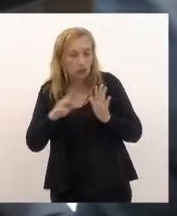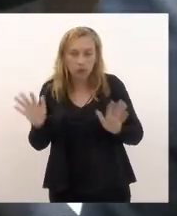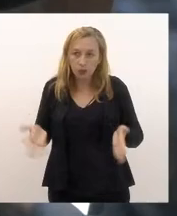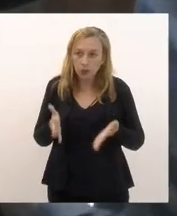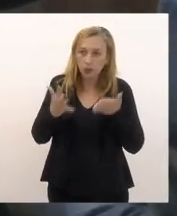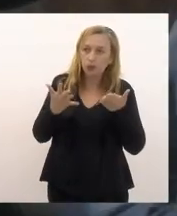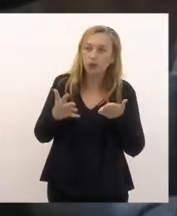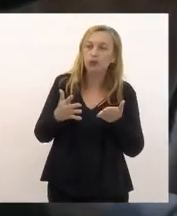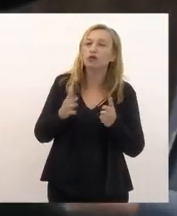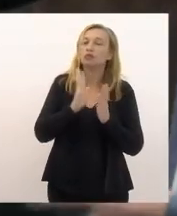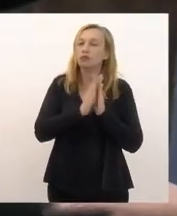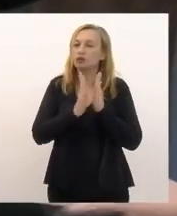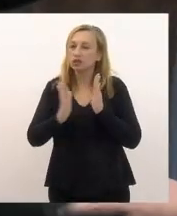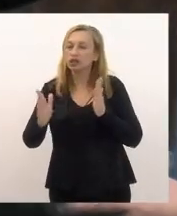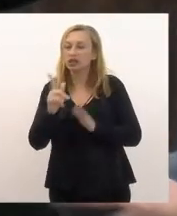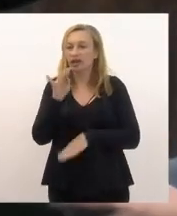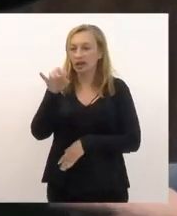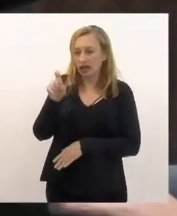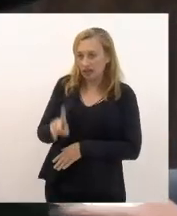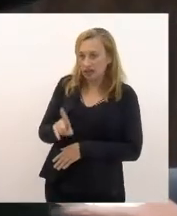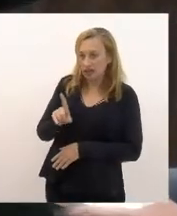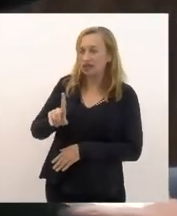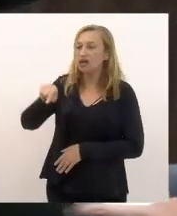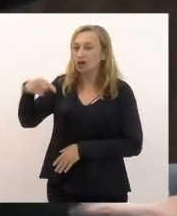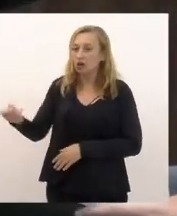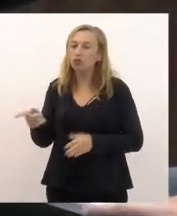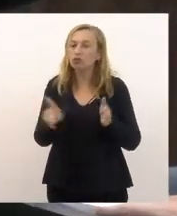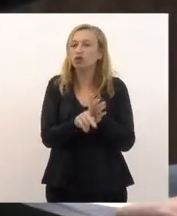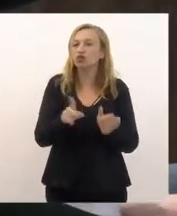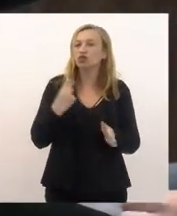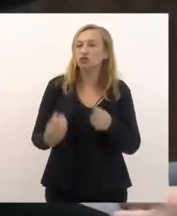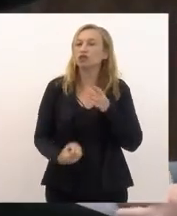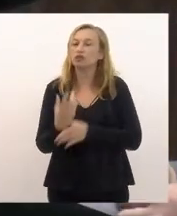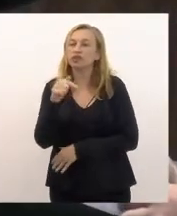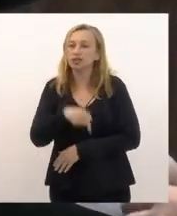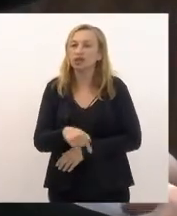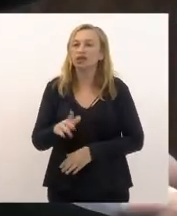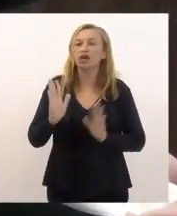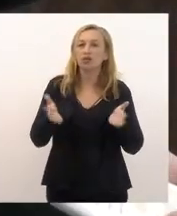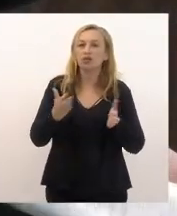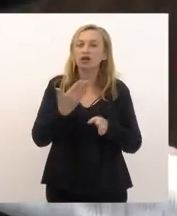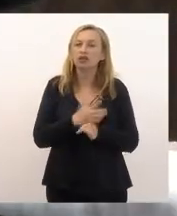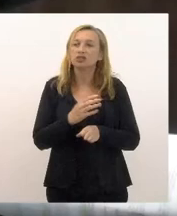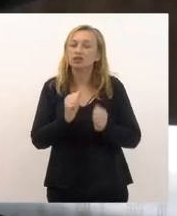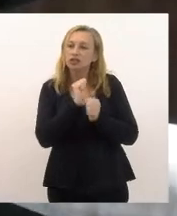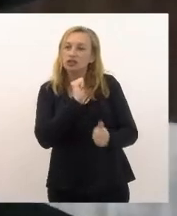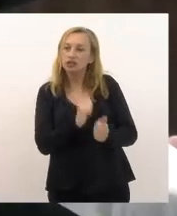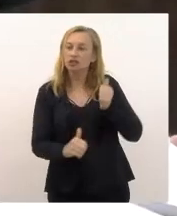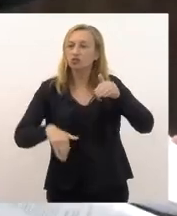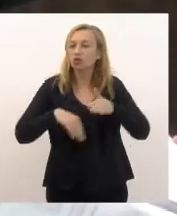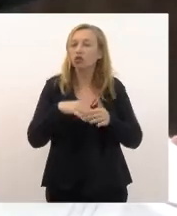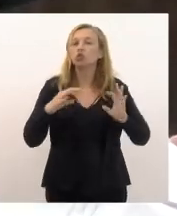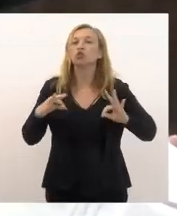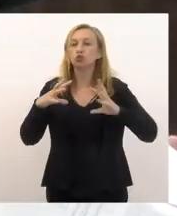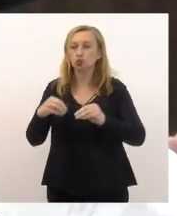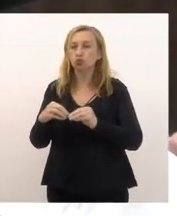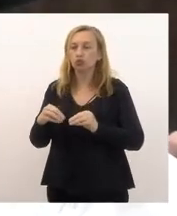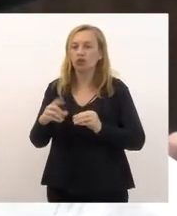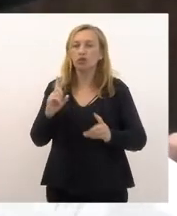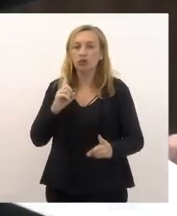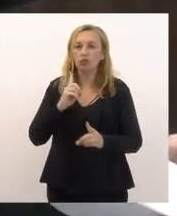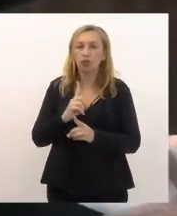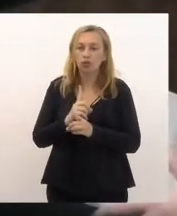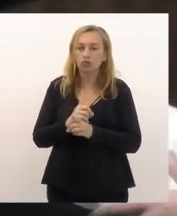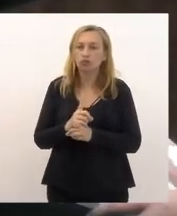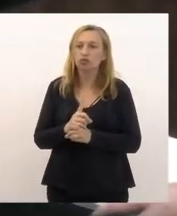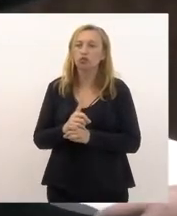promover a leitura através das bibliotecas de um Degas, que é objeto de um outro projeto que nós fizemos aqui, e agora as práticas desportivas, tudo isso vai ao encontro,